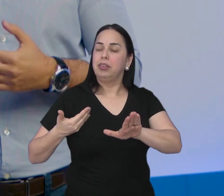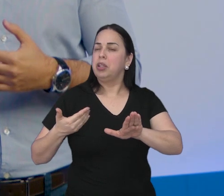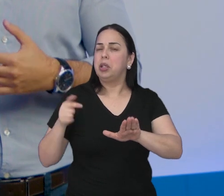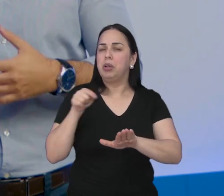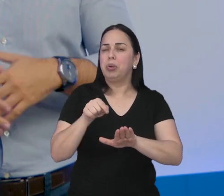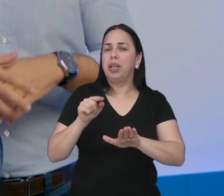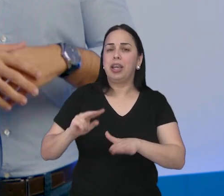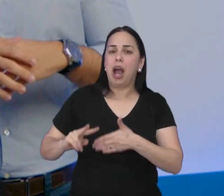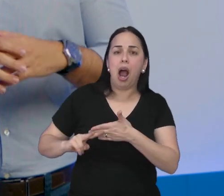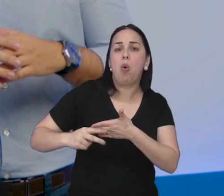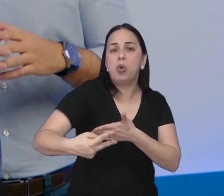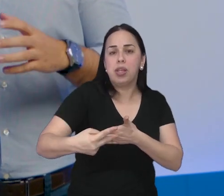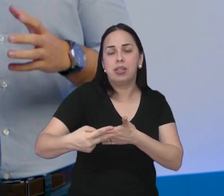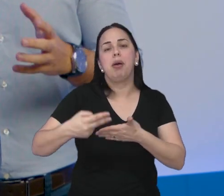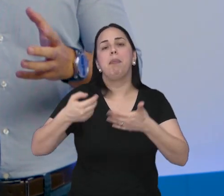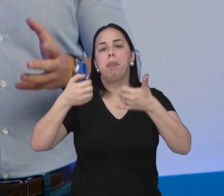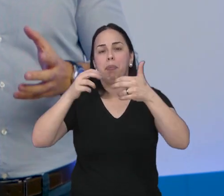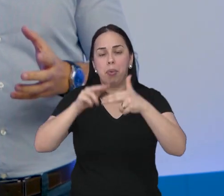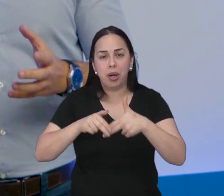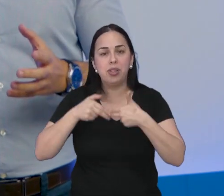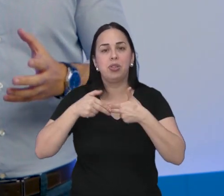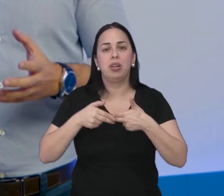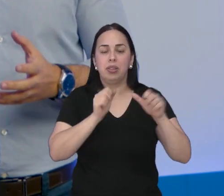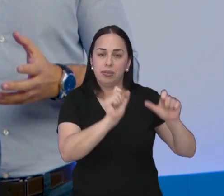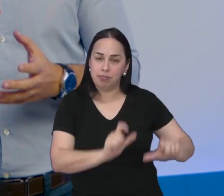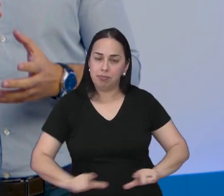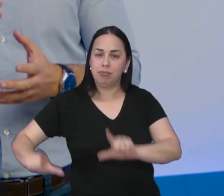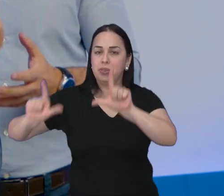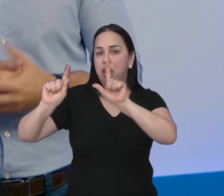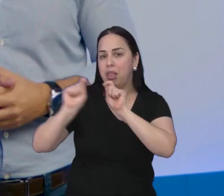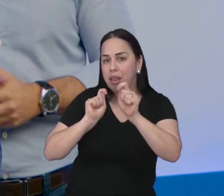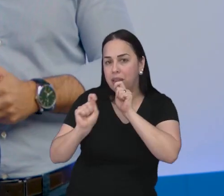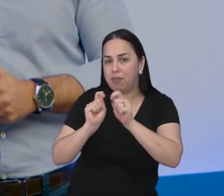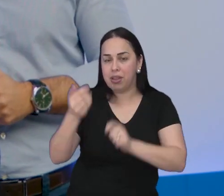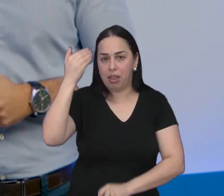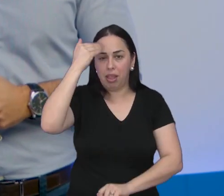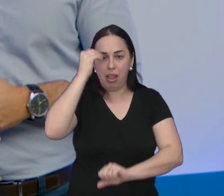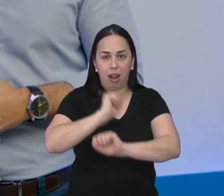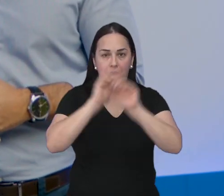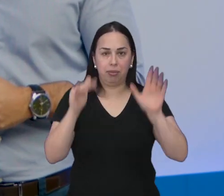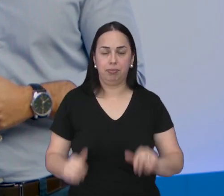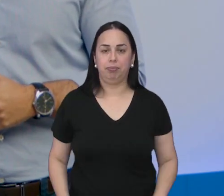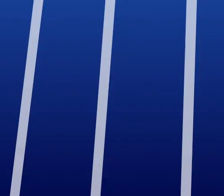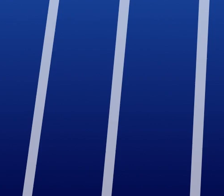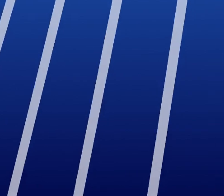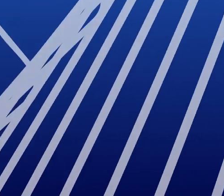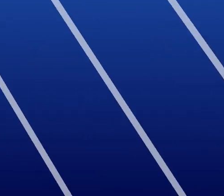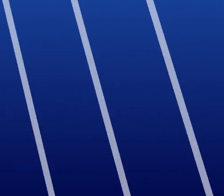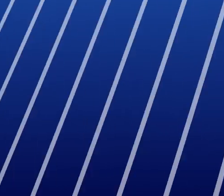licença paternidade e as suas implicações, a gente levou esse assunto para o quadro Boletim Entrevista.